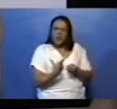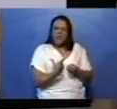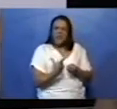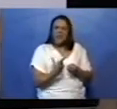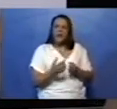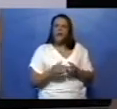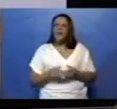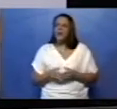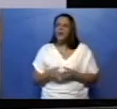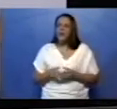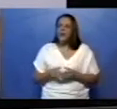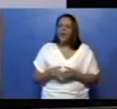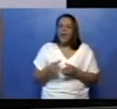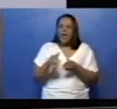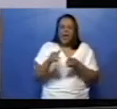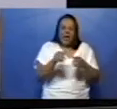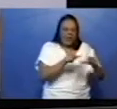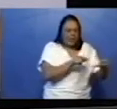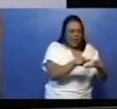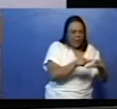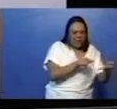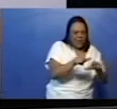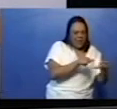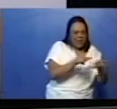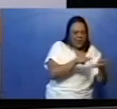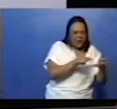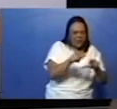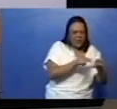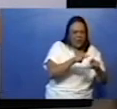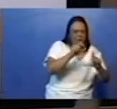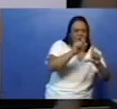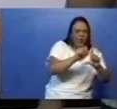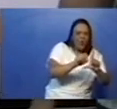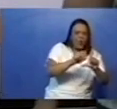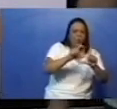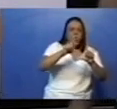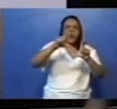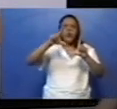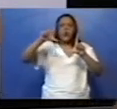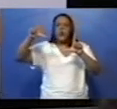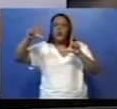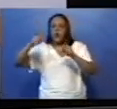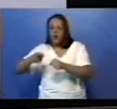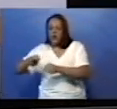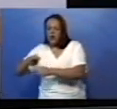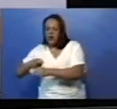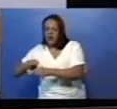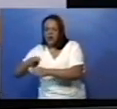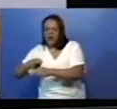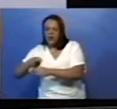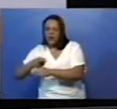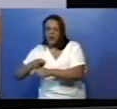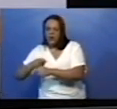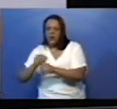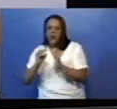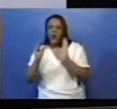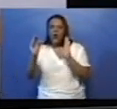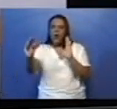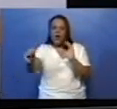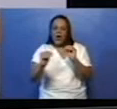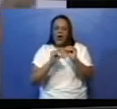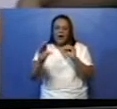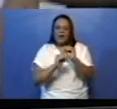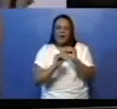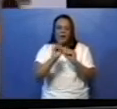Trabalhamos aqui o grau superlativo dos adjetivos. Então, quando a gente acrescenta íssimo ou íssima